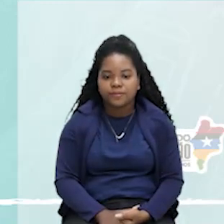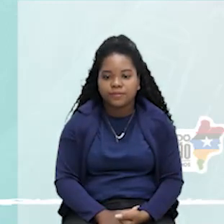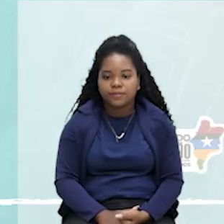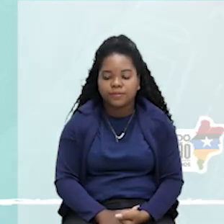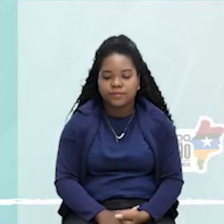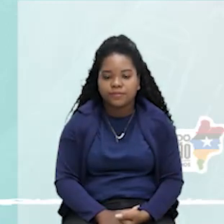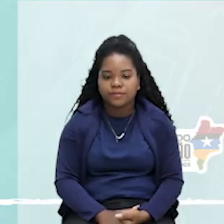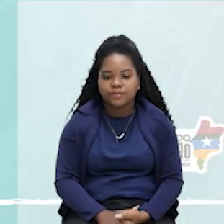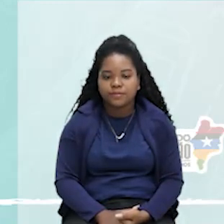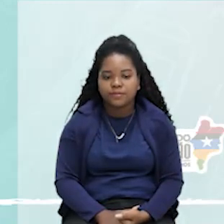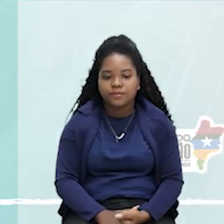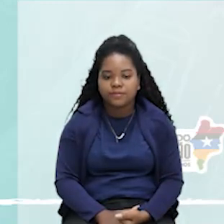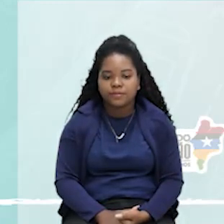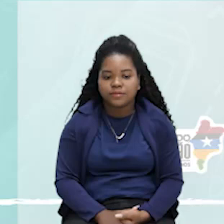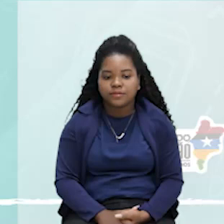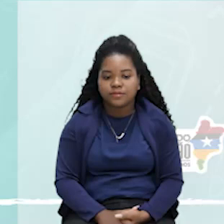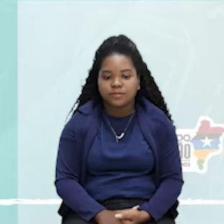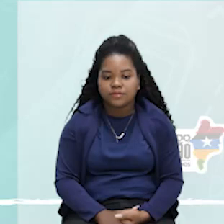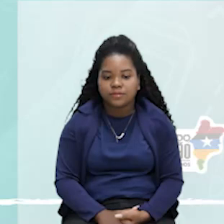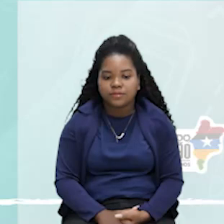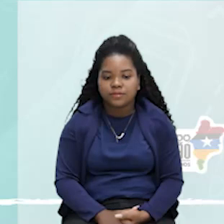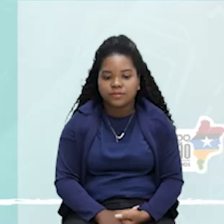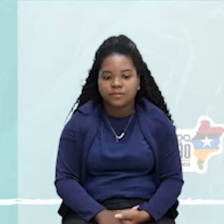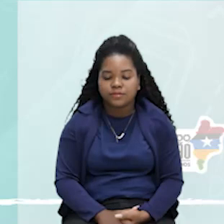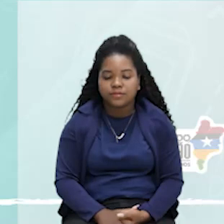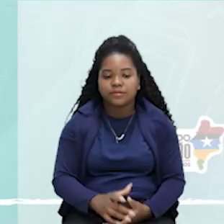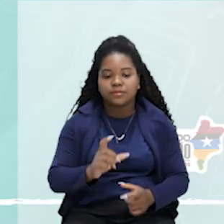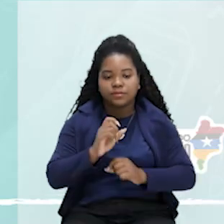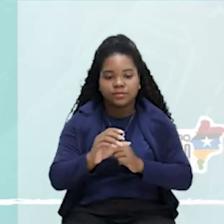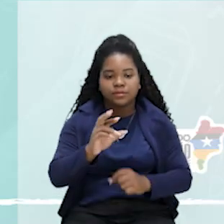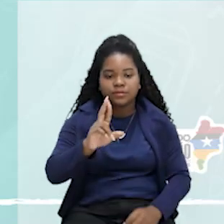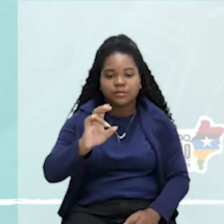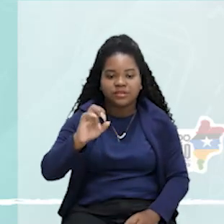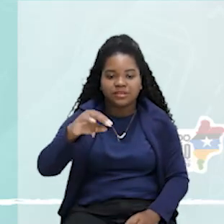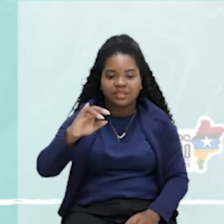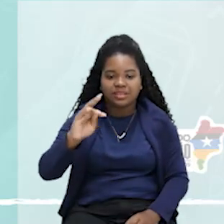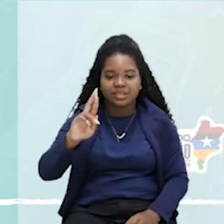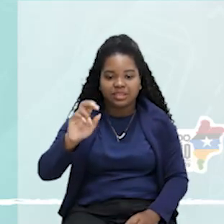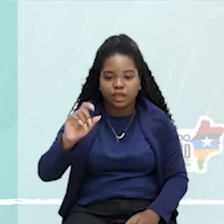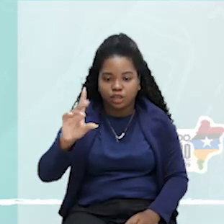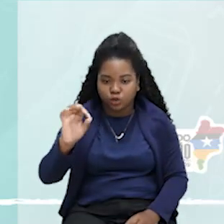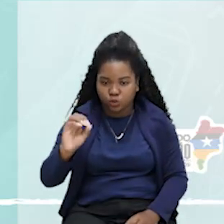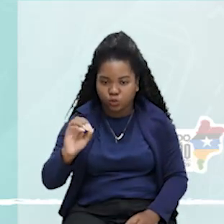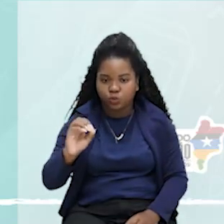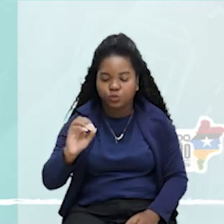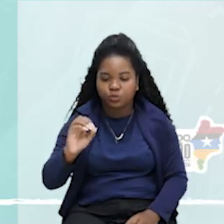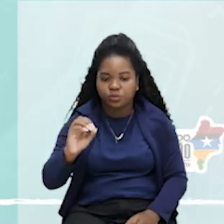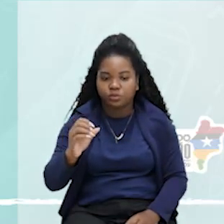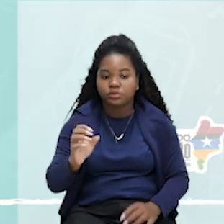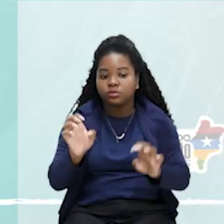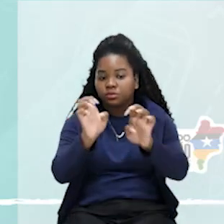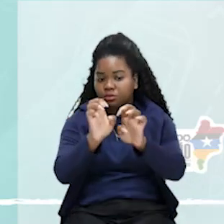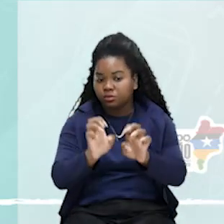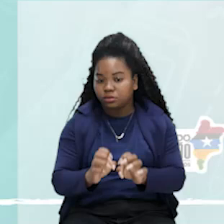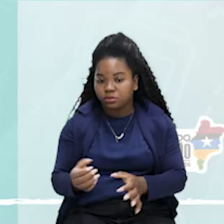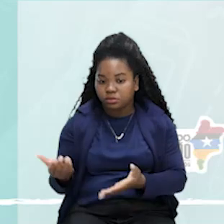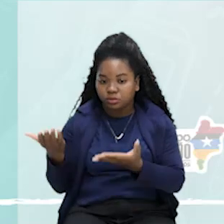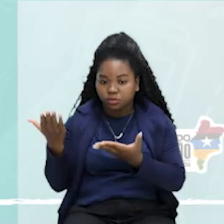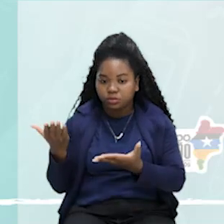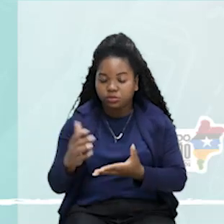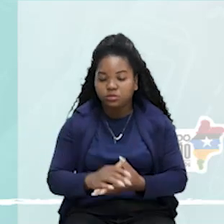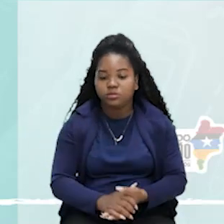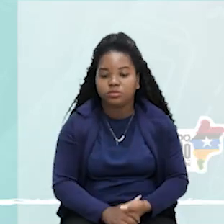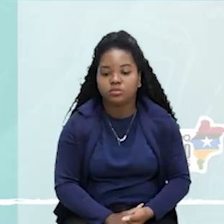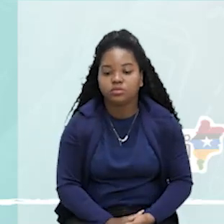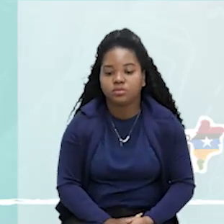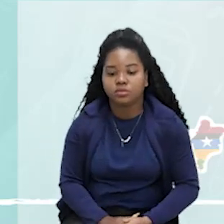vai gerar nós chamamos de trinitrato de glicerina que essa estrutura aqui na tela turma o